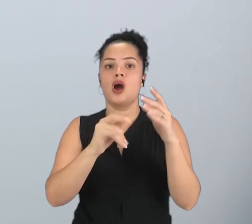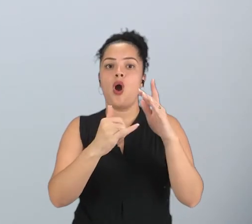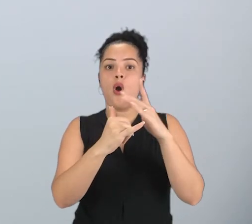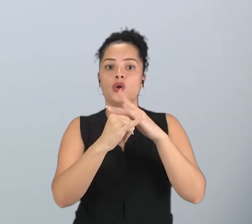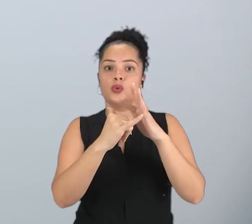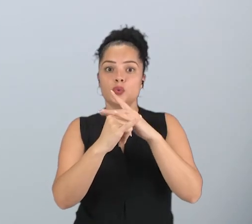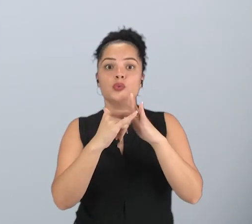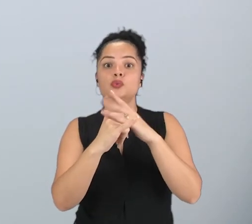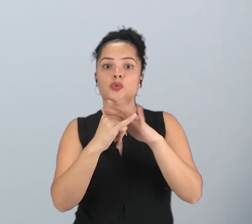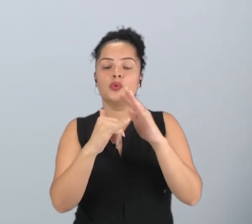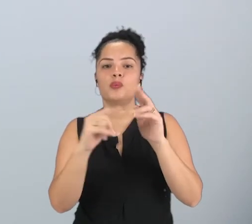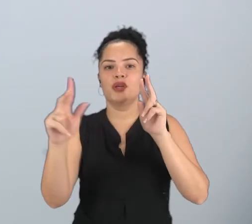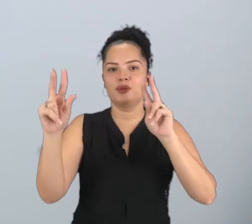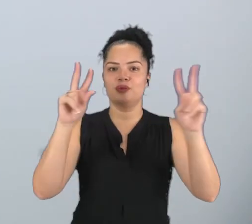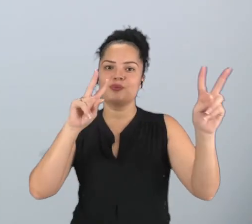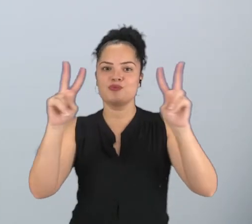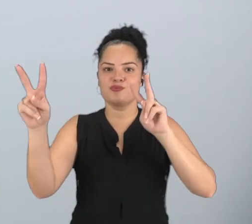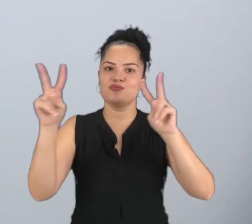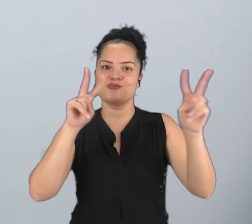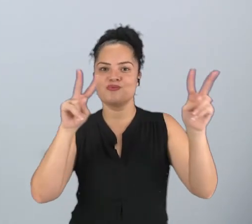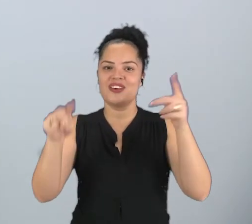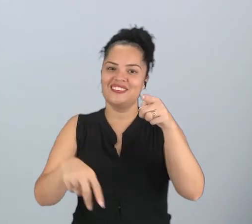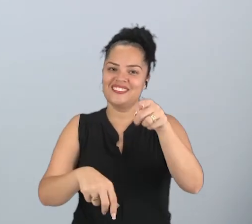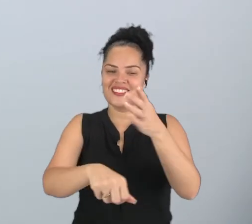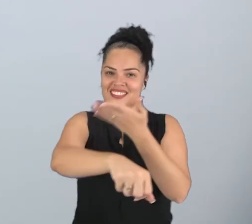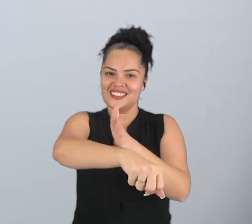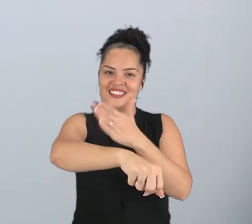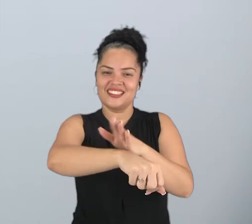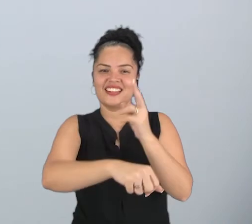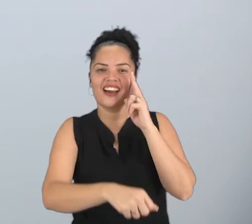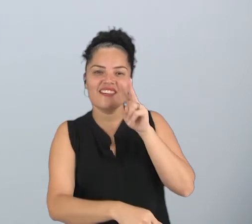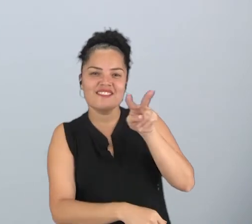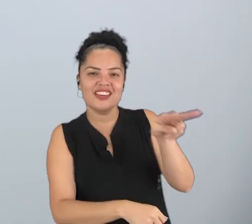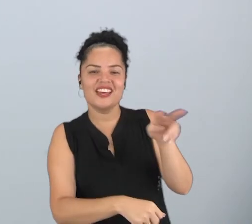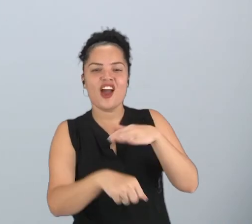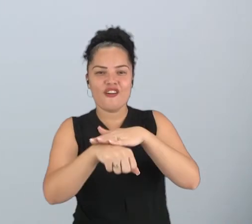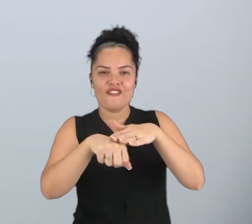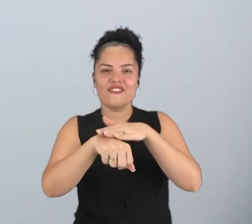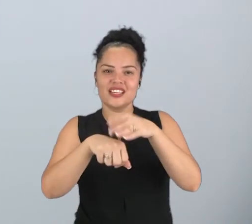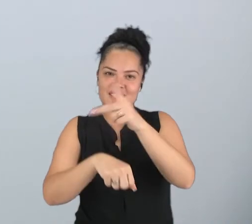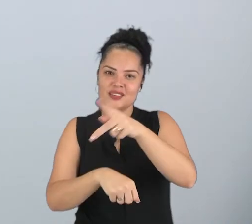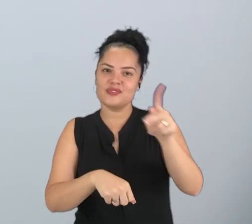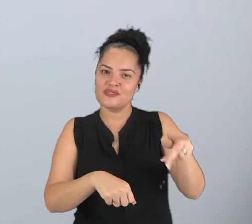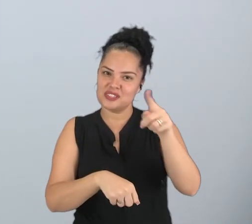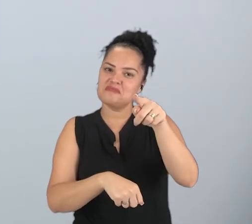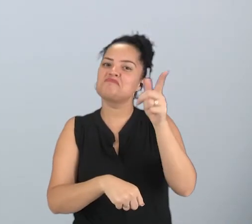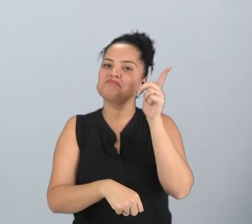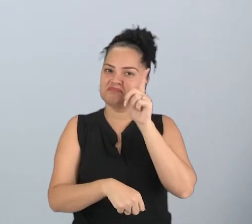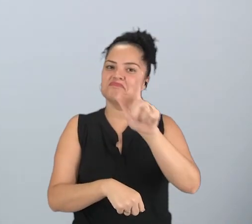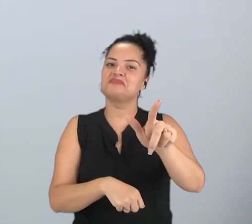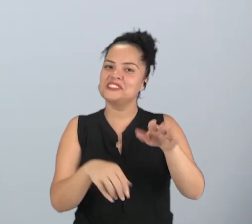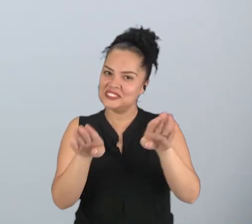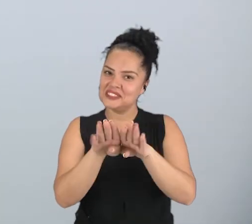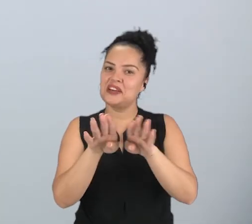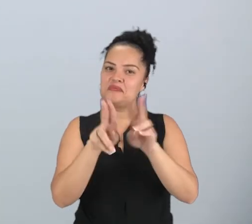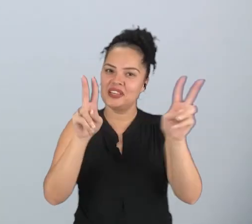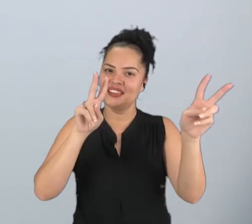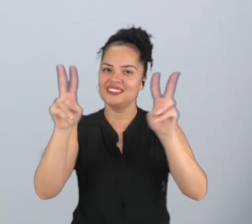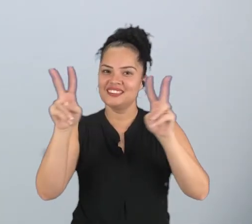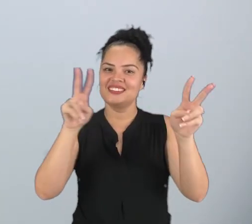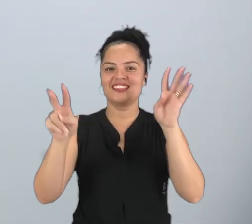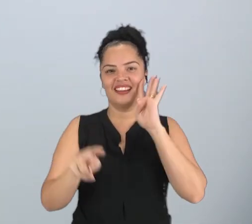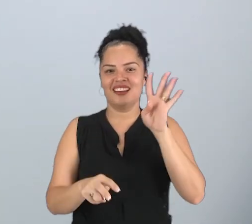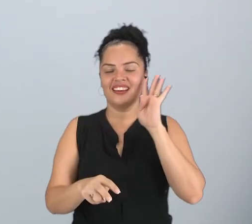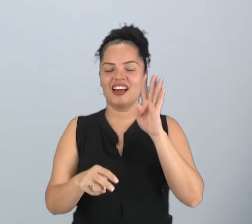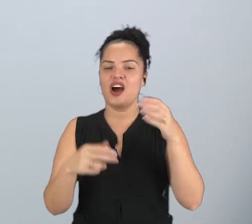uma dança do frevo, para você praticar, observar, converse com seu professor, quem sabe você consegue fazer uma coreografia bem